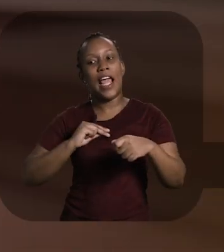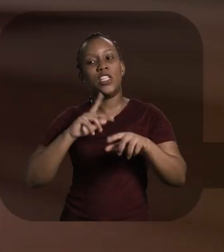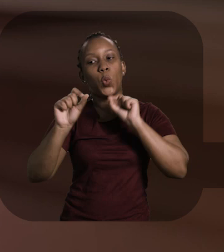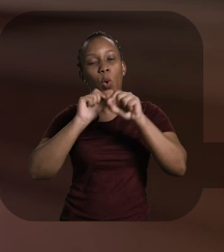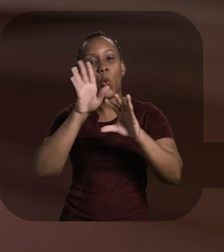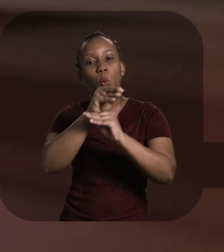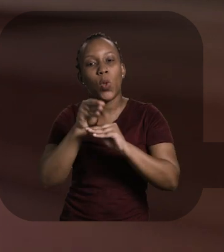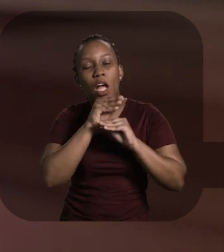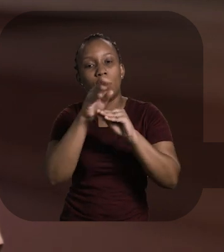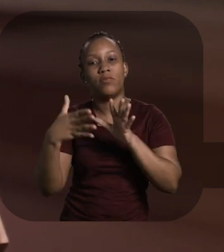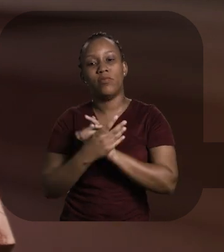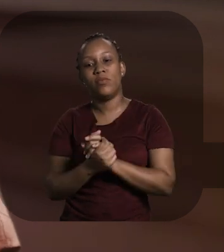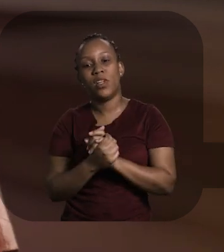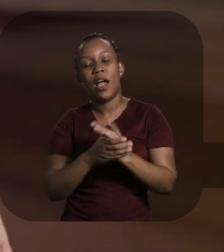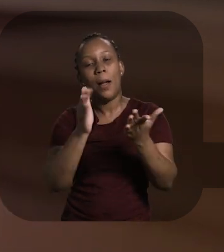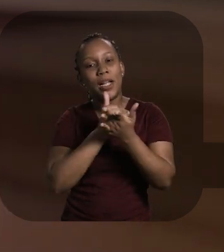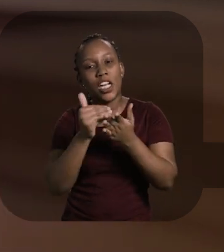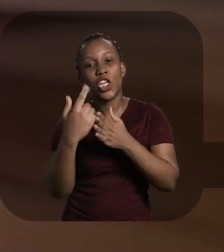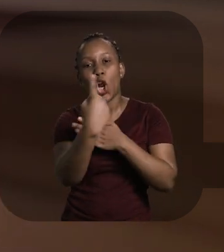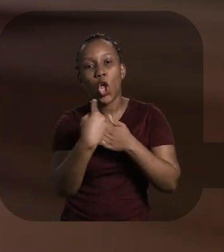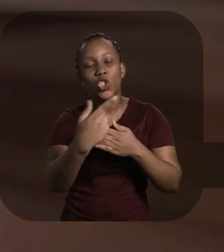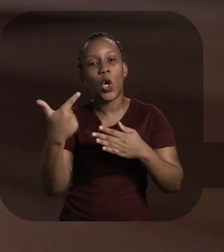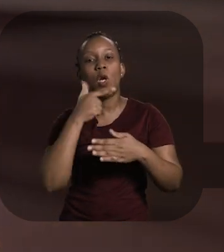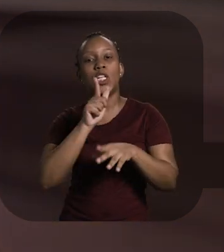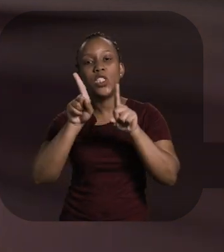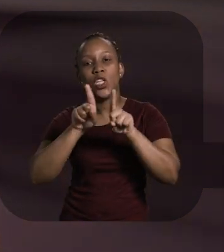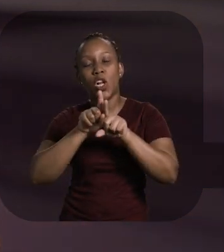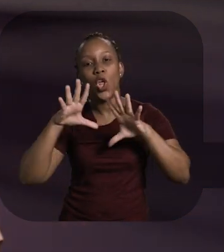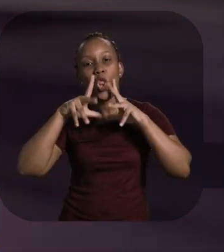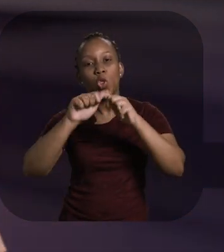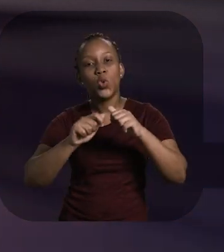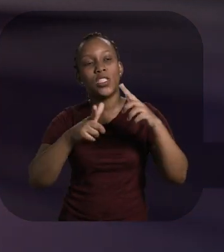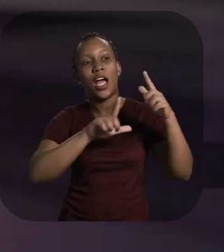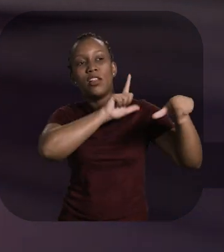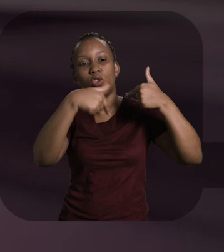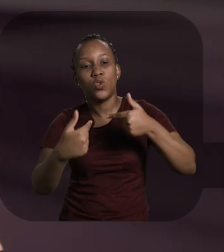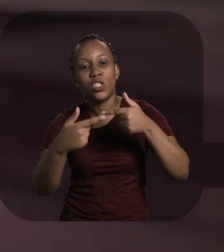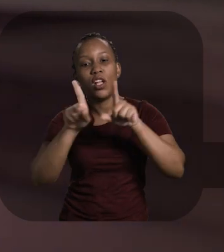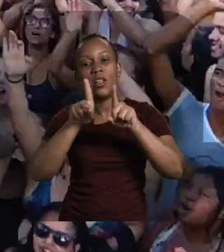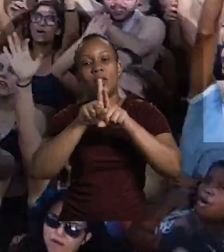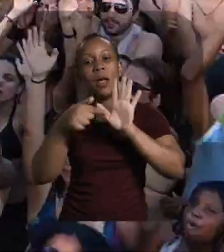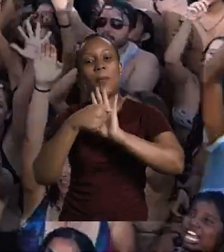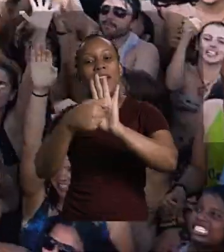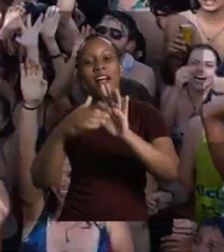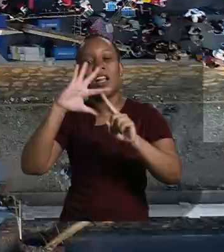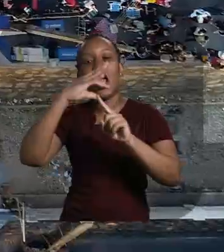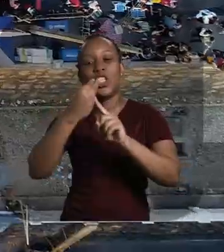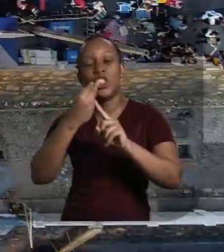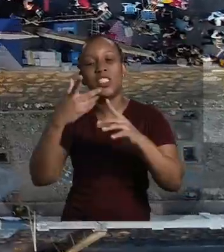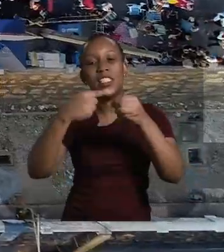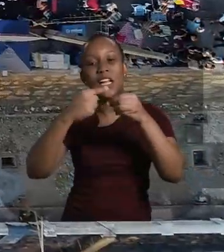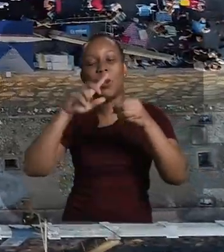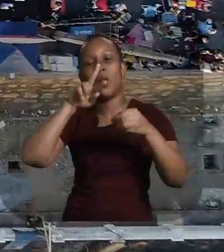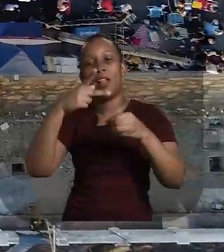merecem o nosso cuidado. Só a partir daí é que a gente vai garantir também que todas as tradições e manifestações